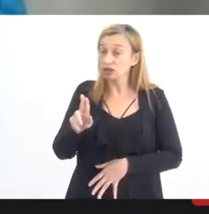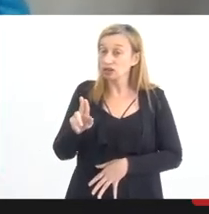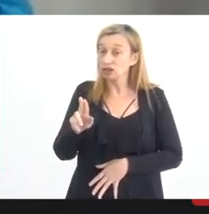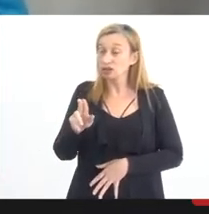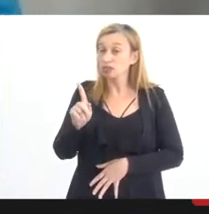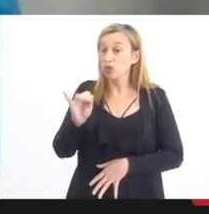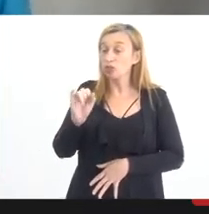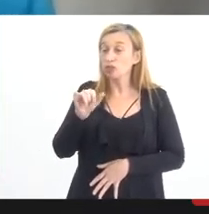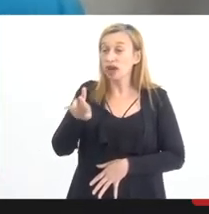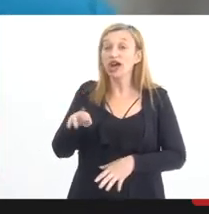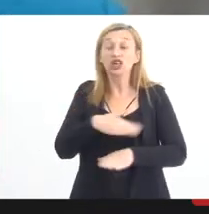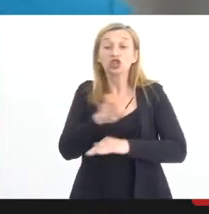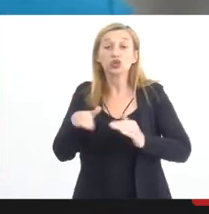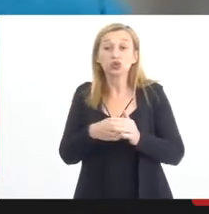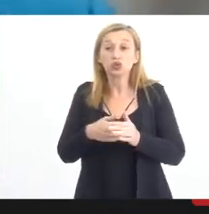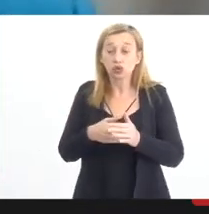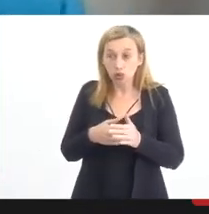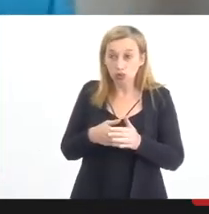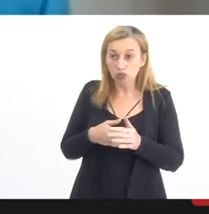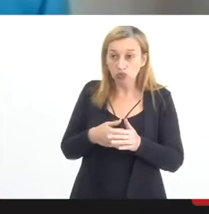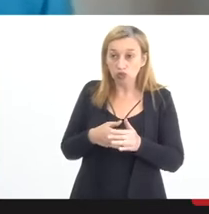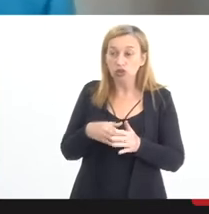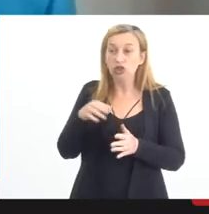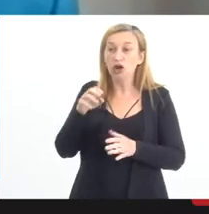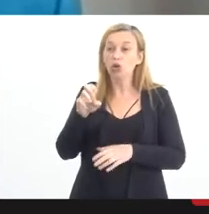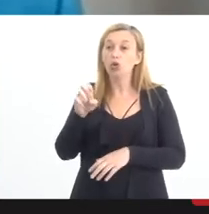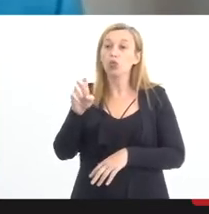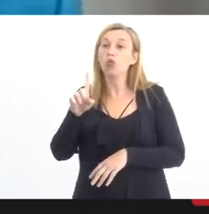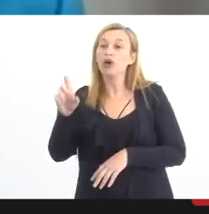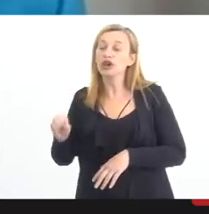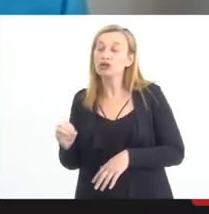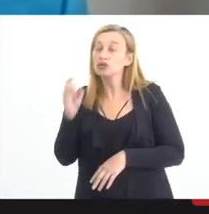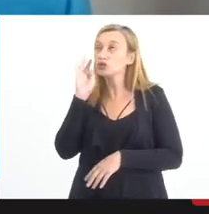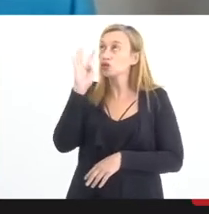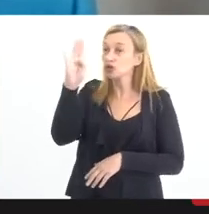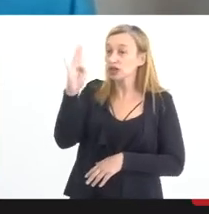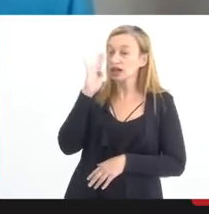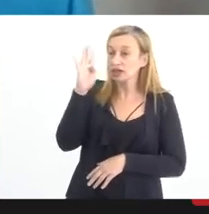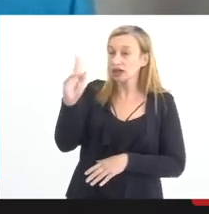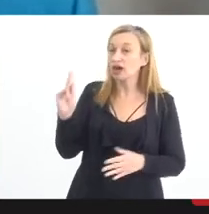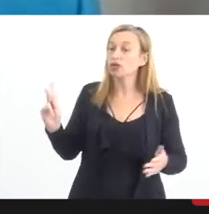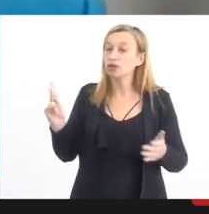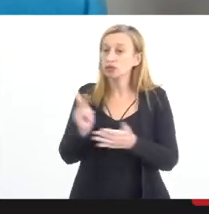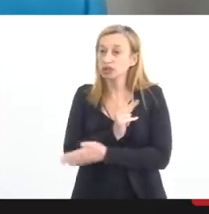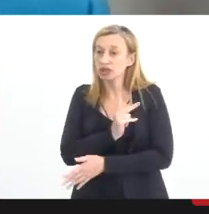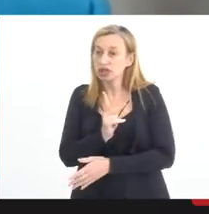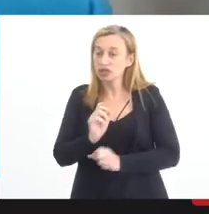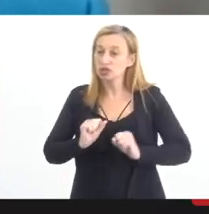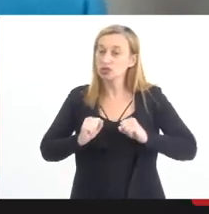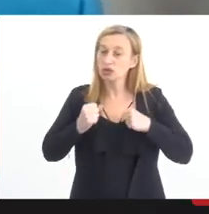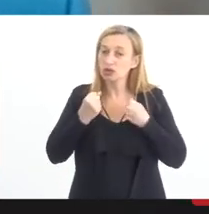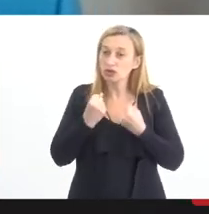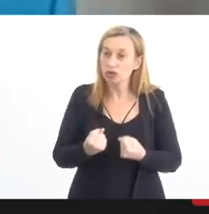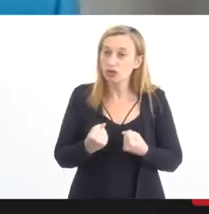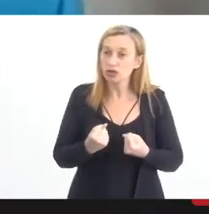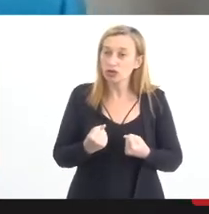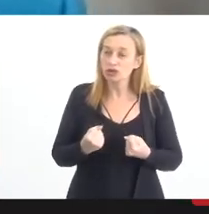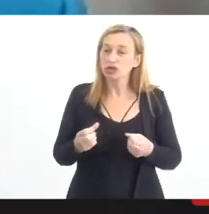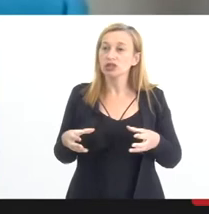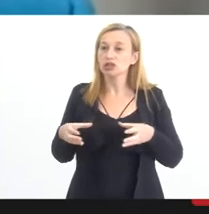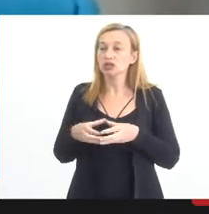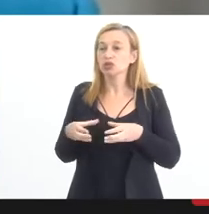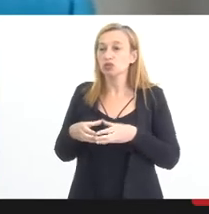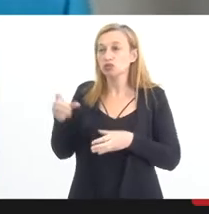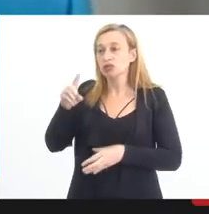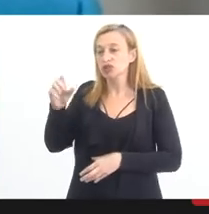os idealizadores da UESO sonharam seja exitoso com a garra e com a fibra dessa comunidade